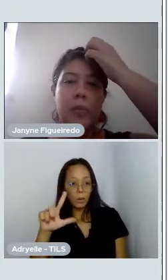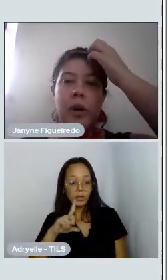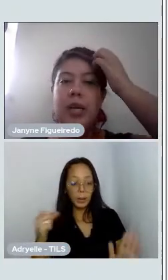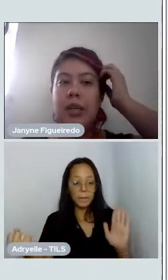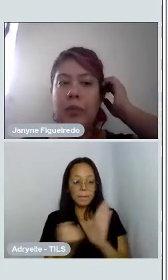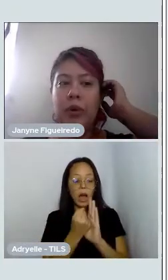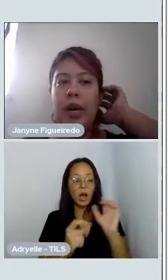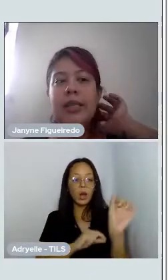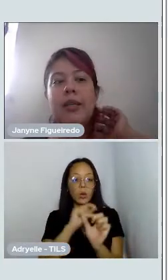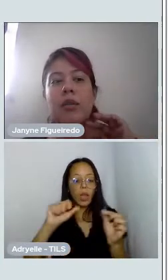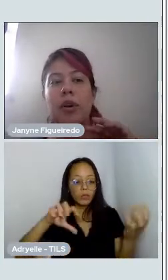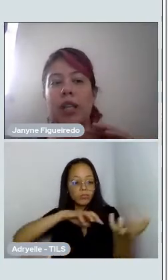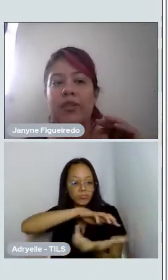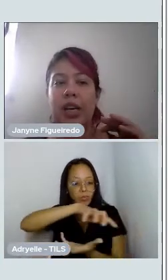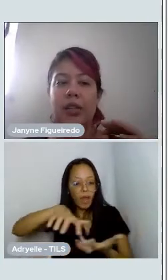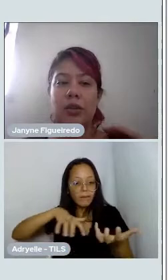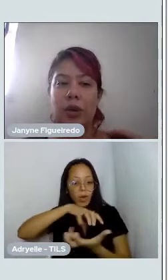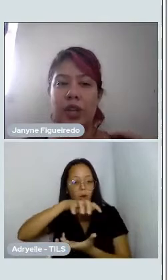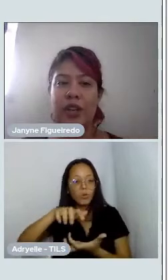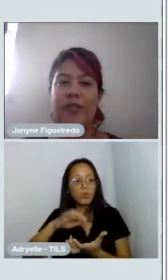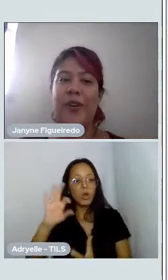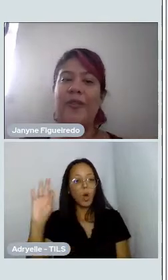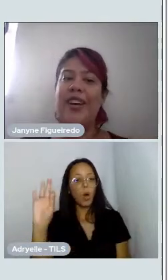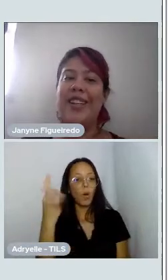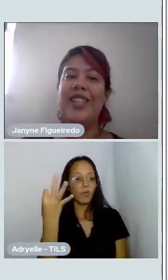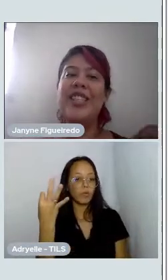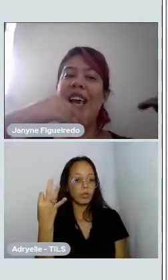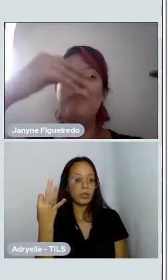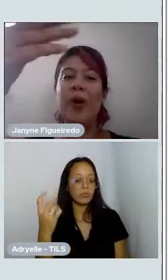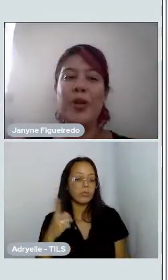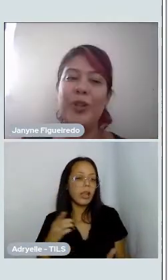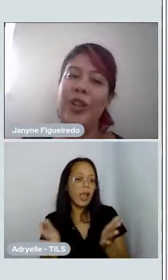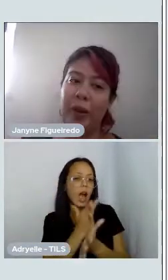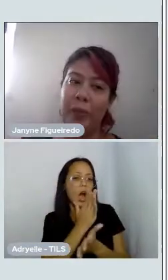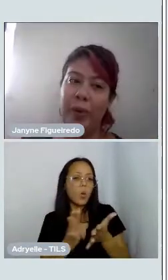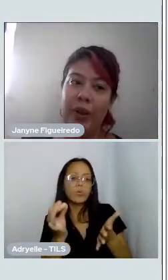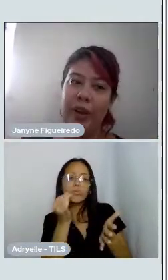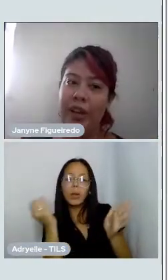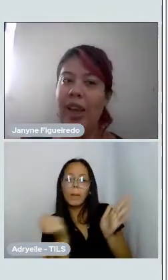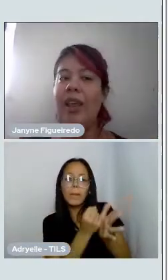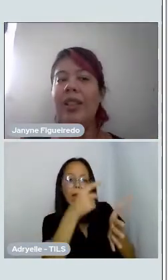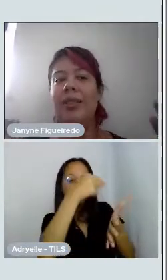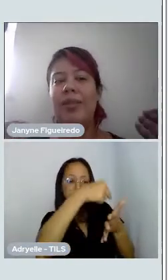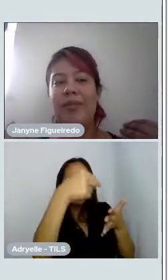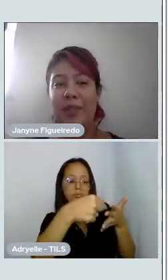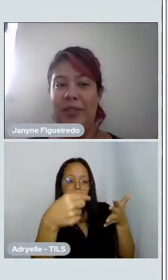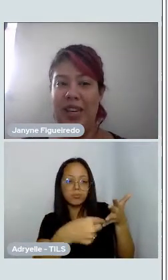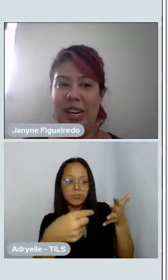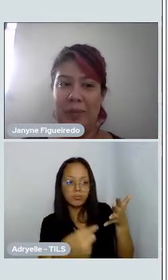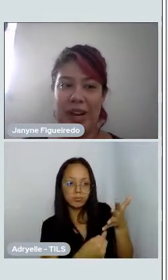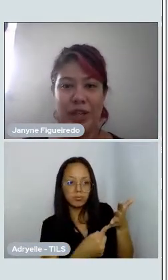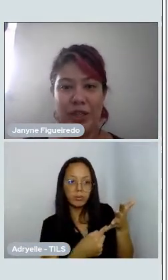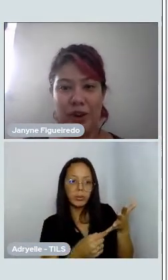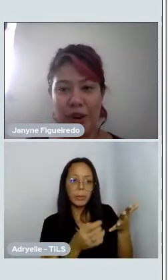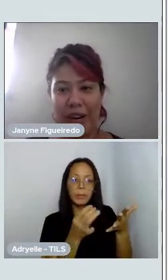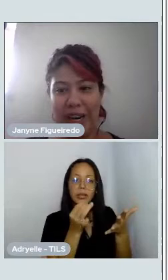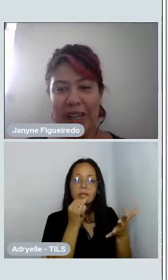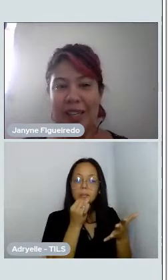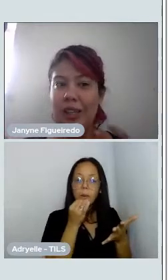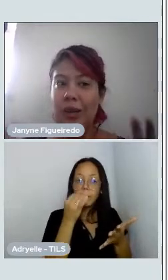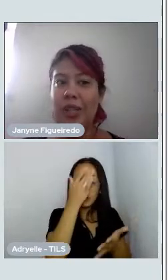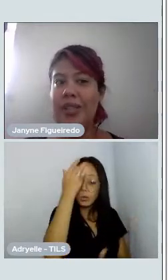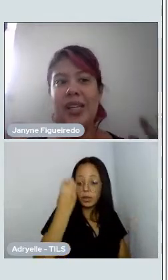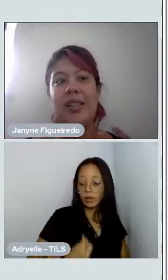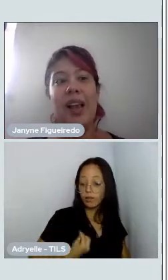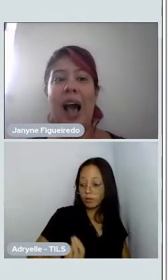gente pensar que, por exemplo, essas são classificações que foram feitas depois do tempo. Quem vivia na